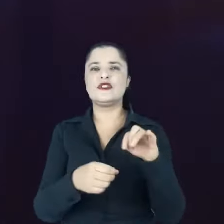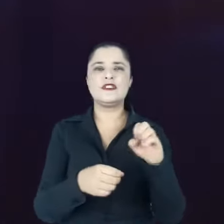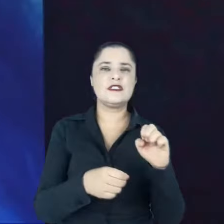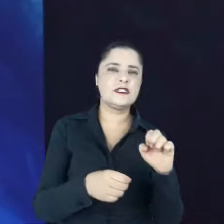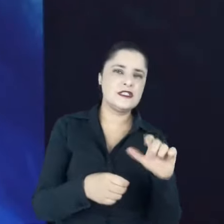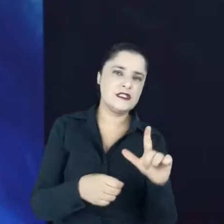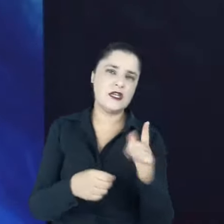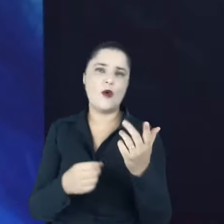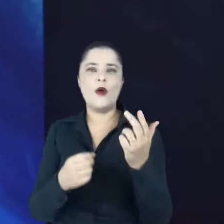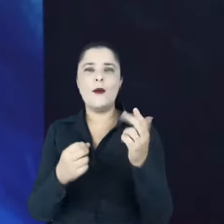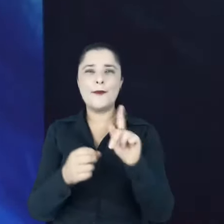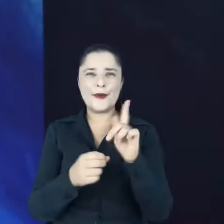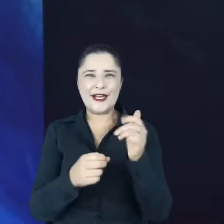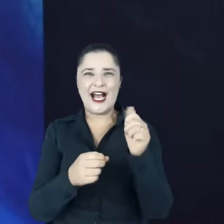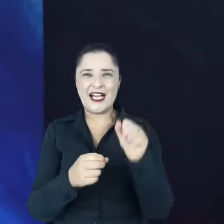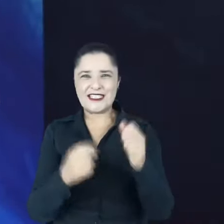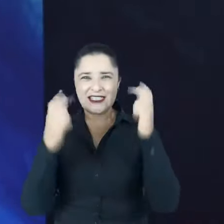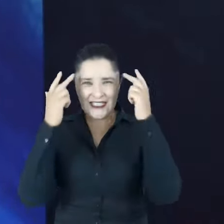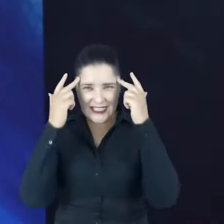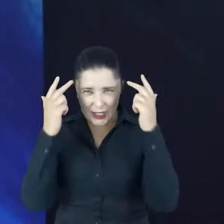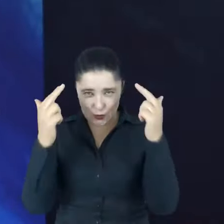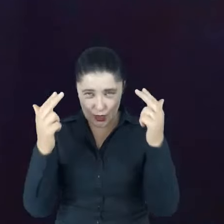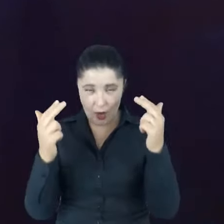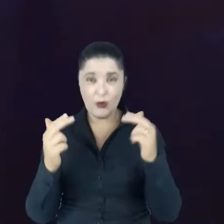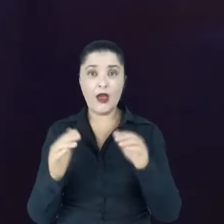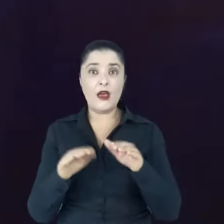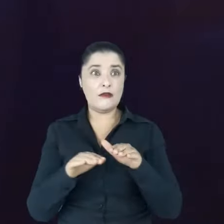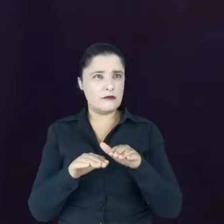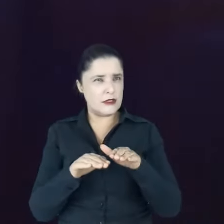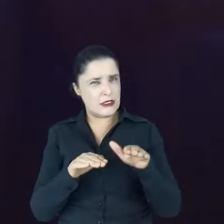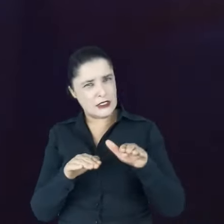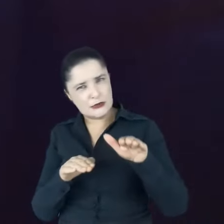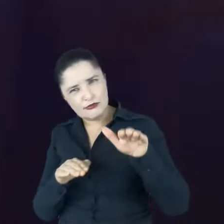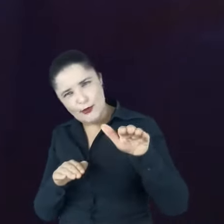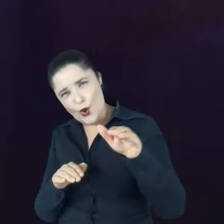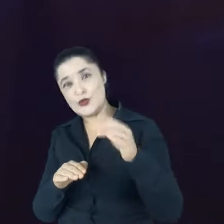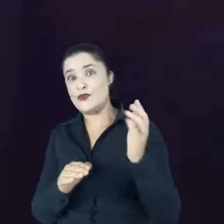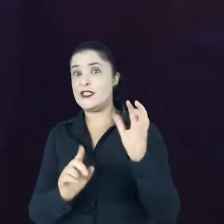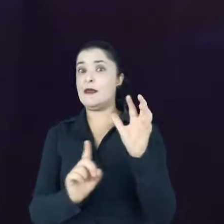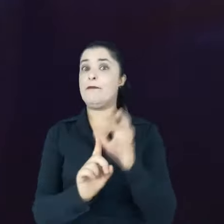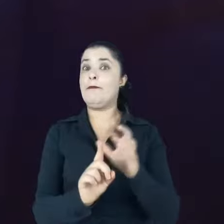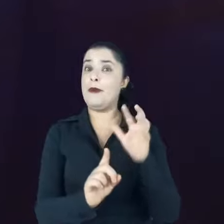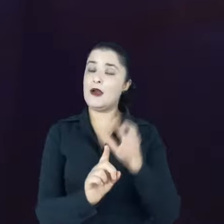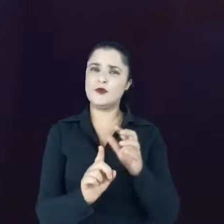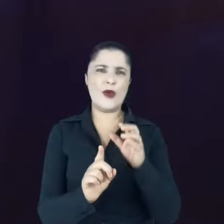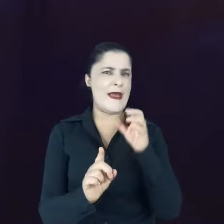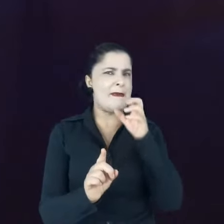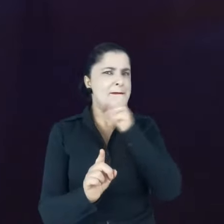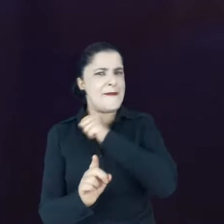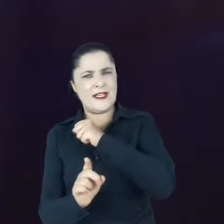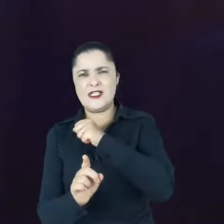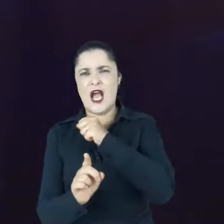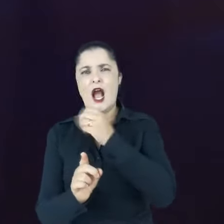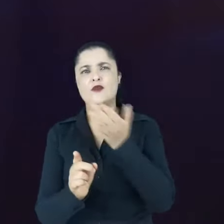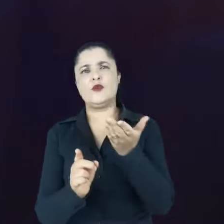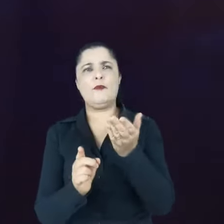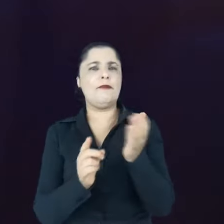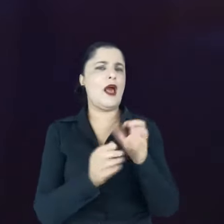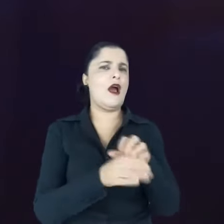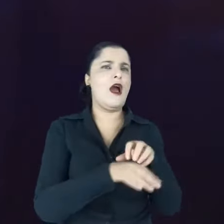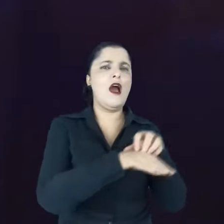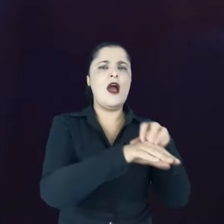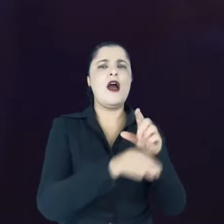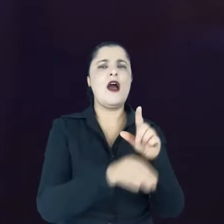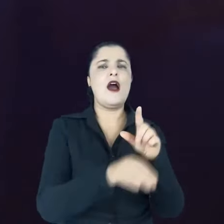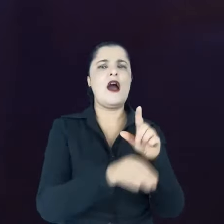impacto muito grande. Eu acho que o transporte é um que também vai trazer um impacto imediato muito grande, tanto para transporte de cargas, quanto possivelmente